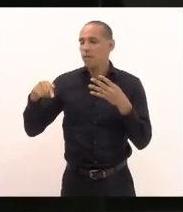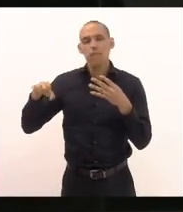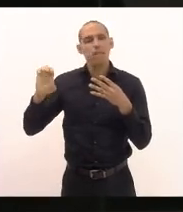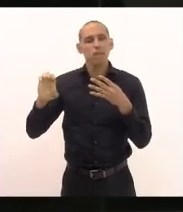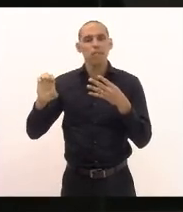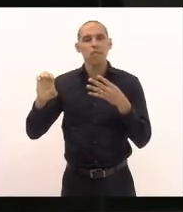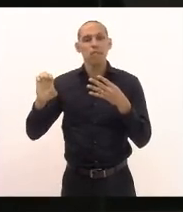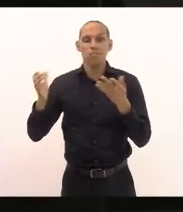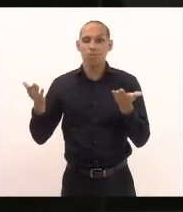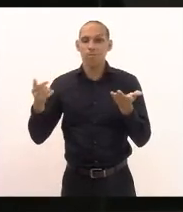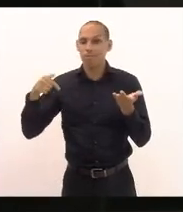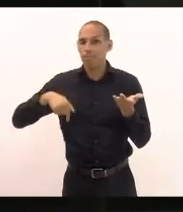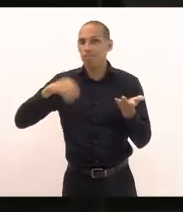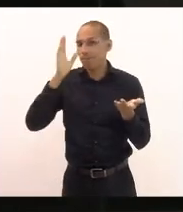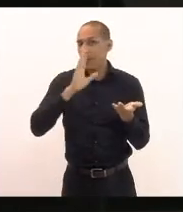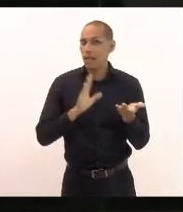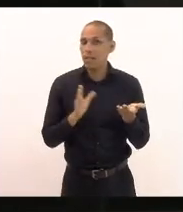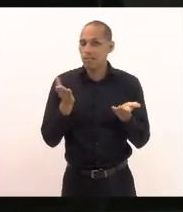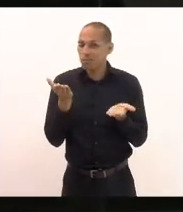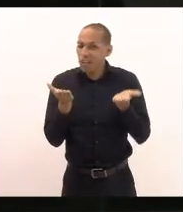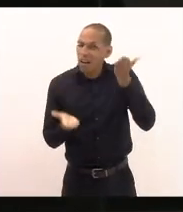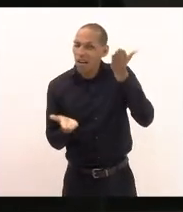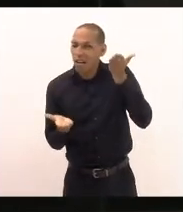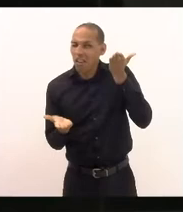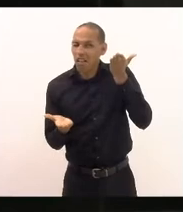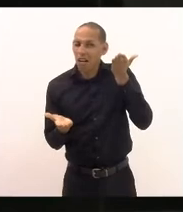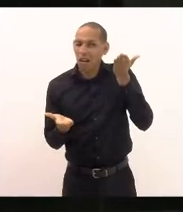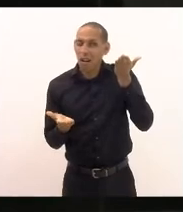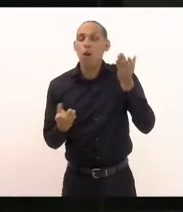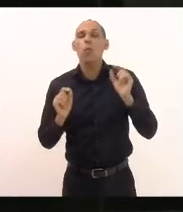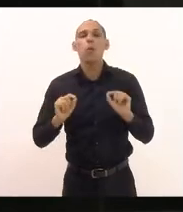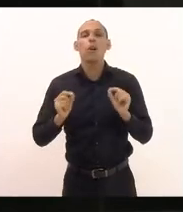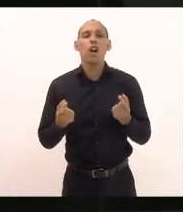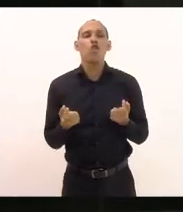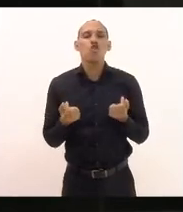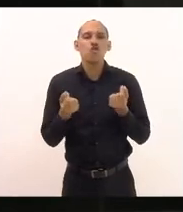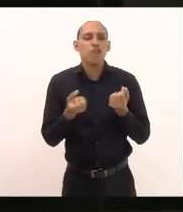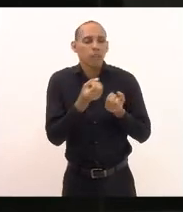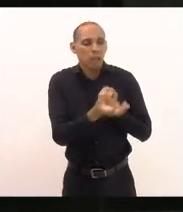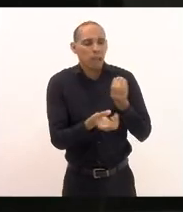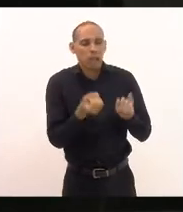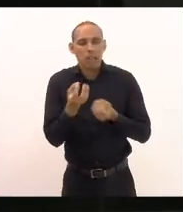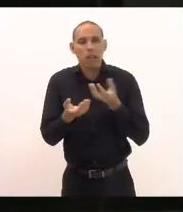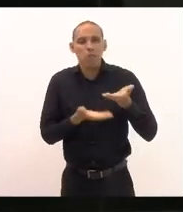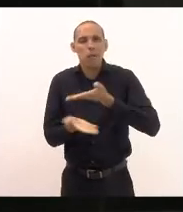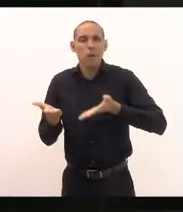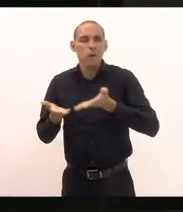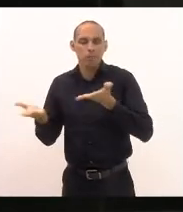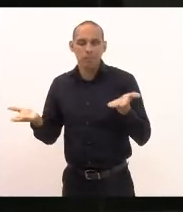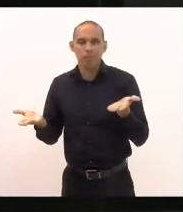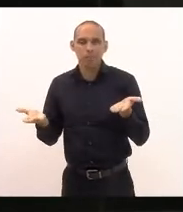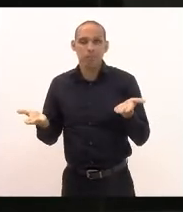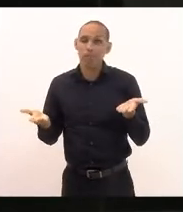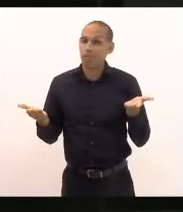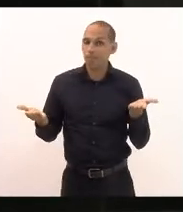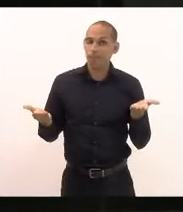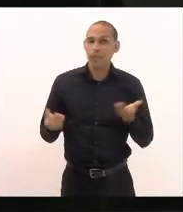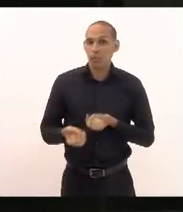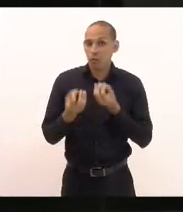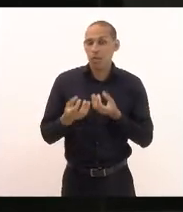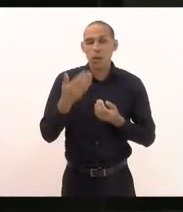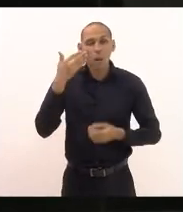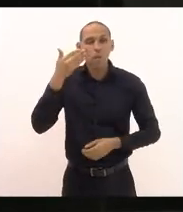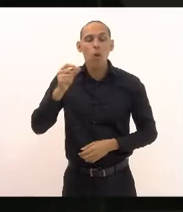um critério de desigualdade na distribuição de renda. De acordo com esses dados, 10% dos